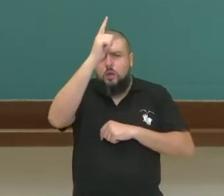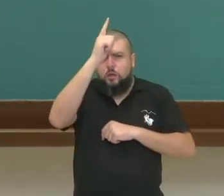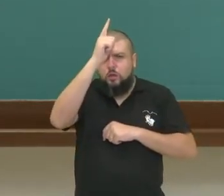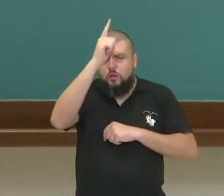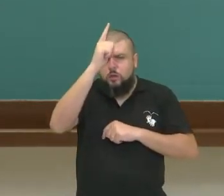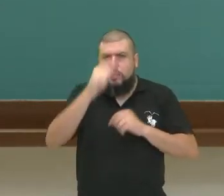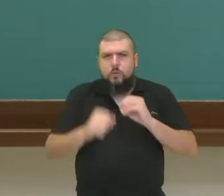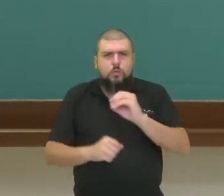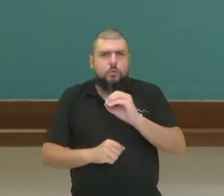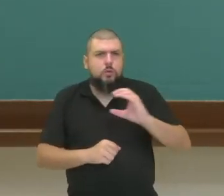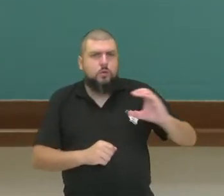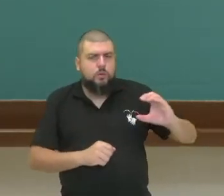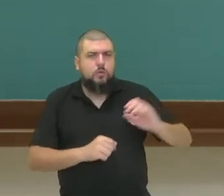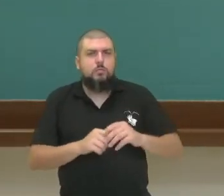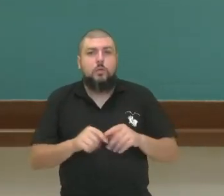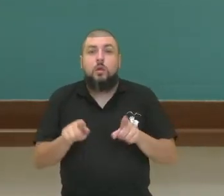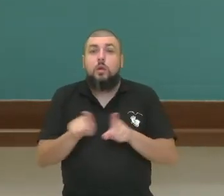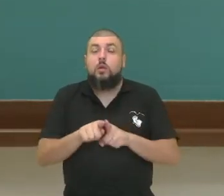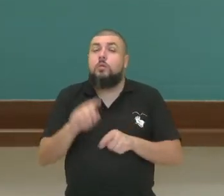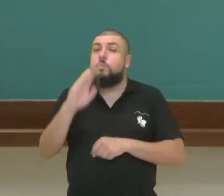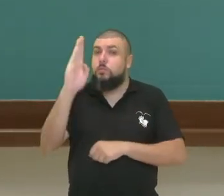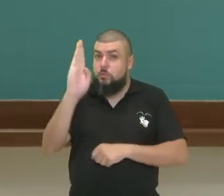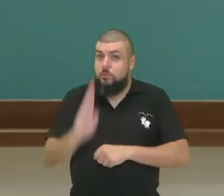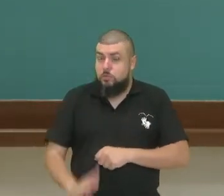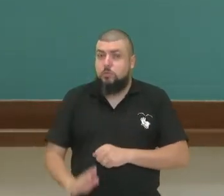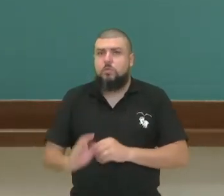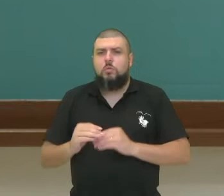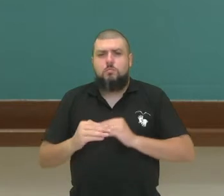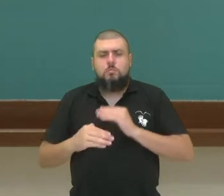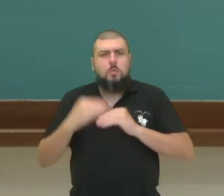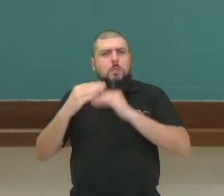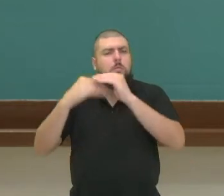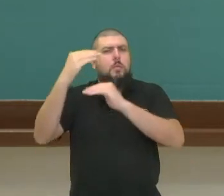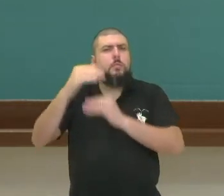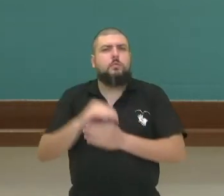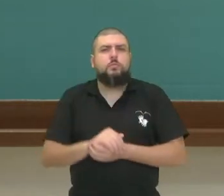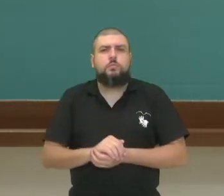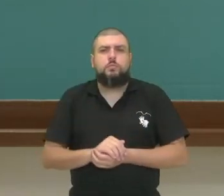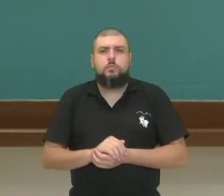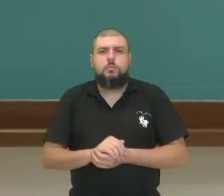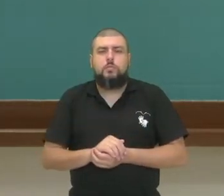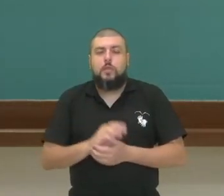no Brasil. Era uma expansão global. E internamente, a